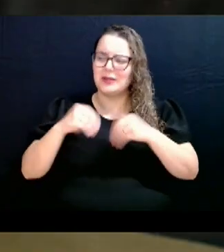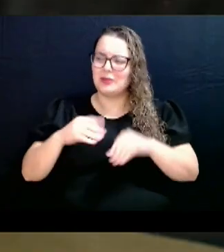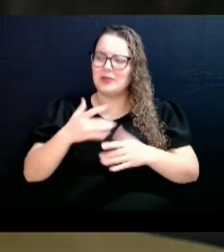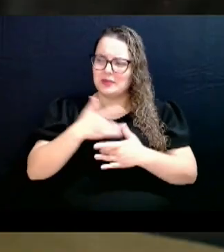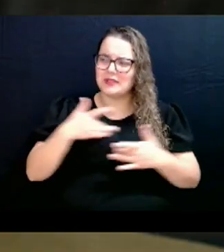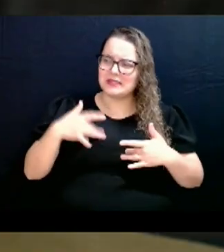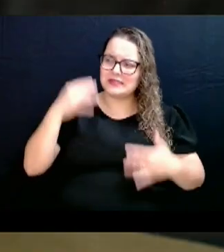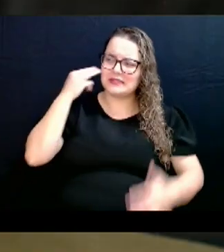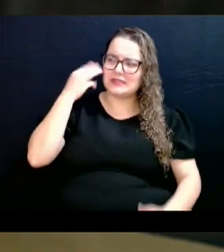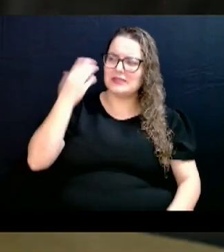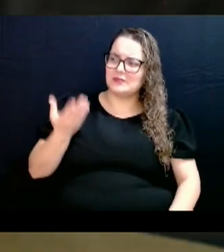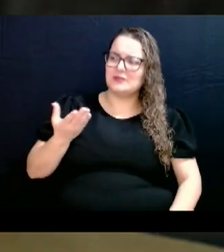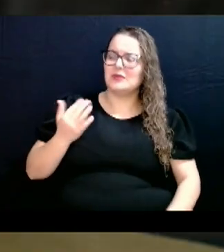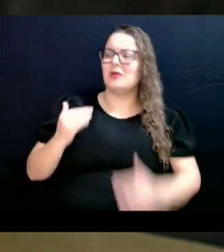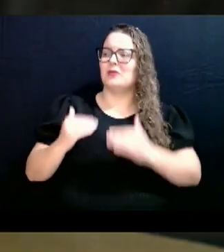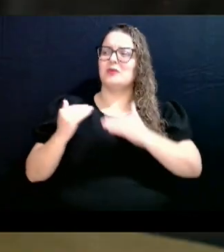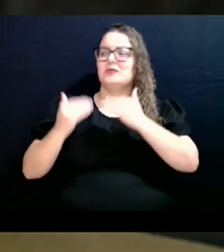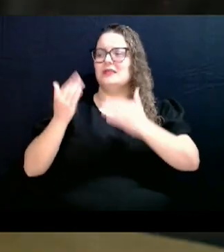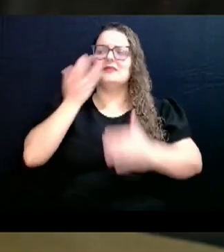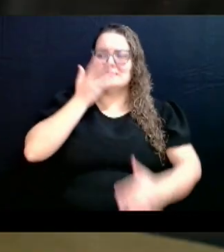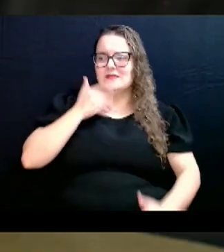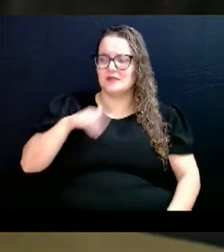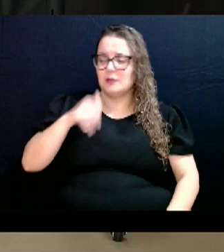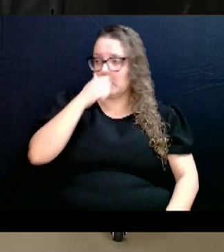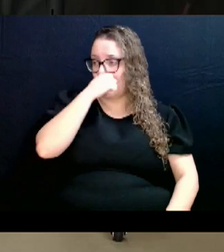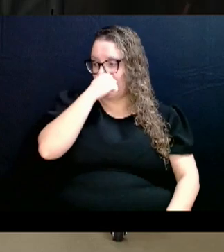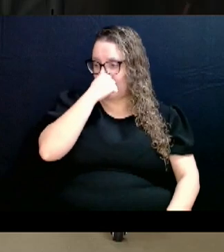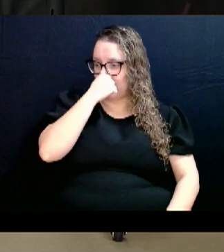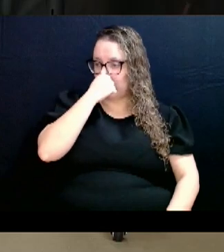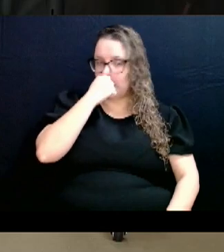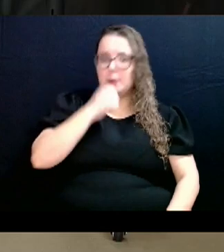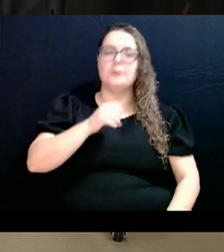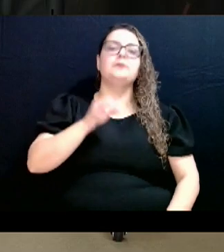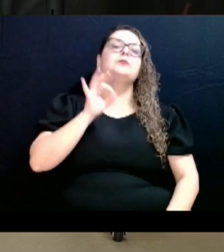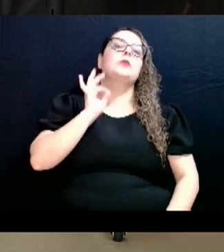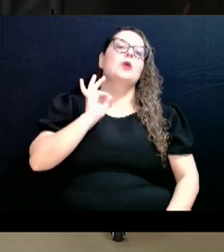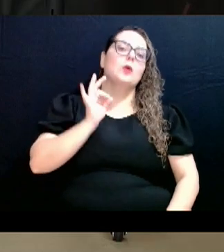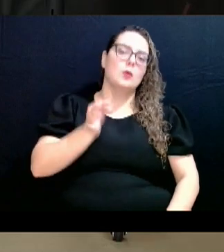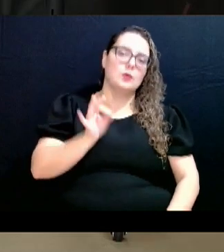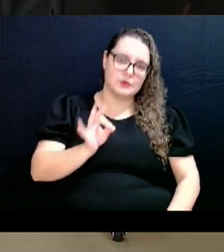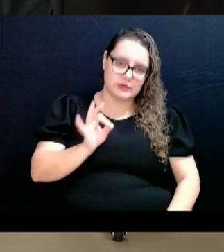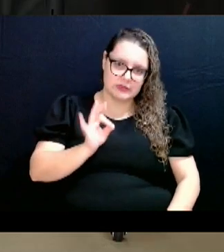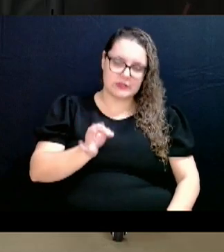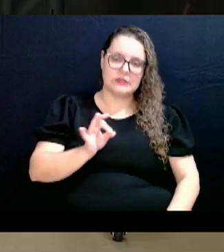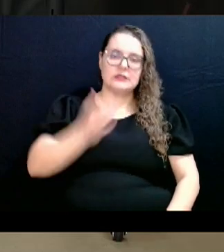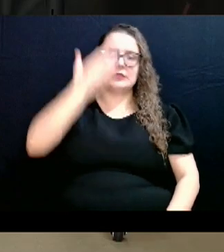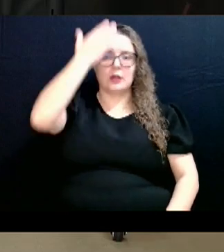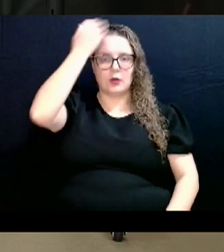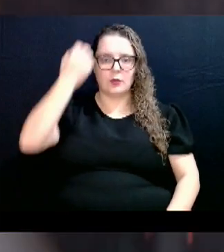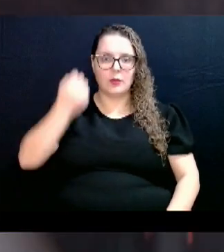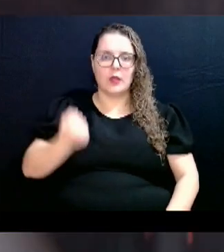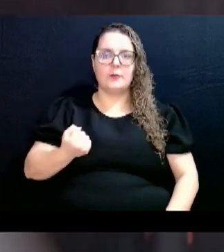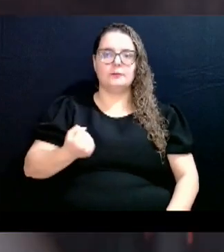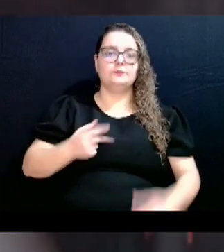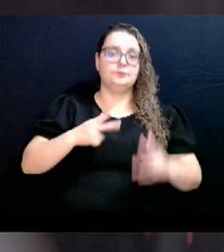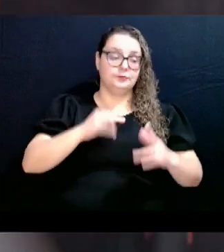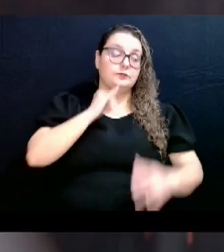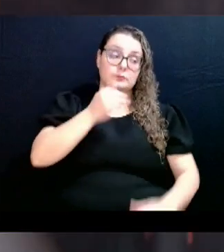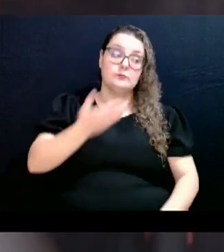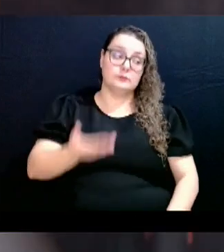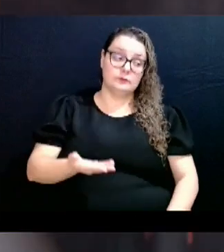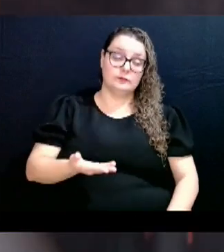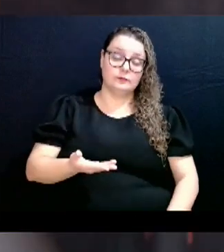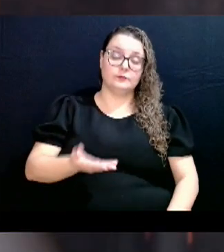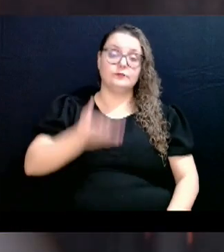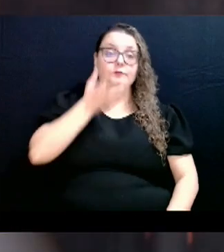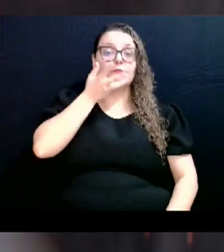o desenvolvimento dessa criança? Com certeza. Então, como você mesma disse, né, essa criança, ela daqui